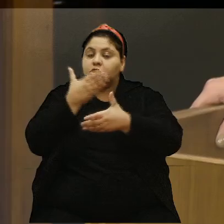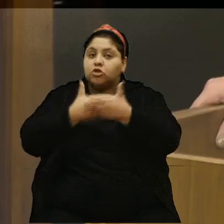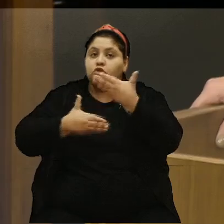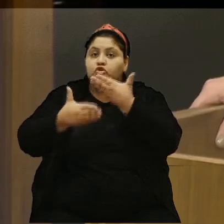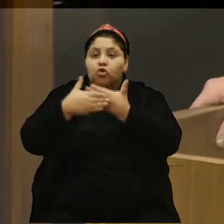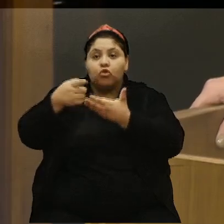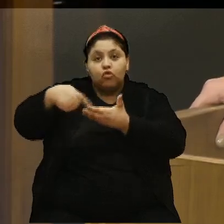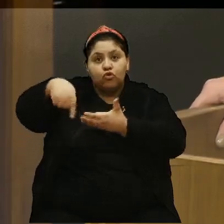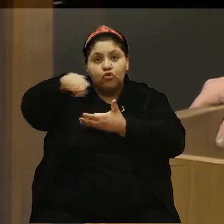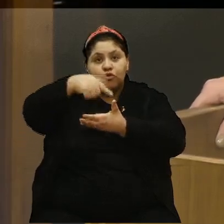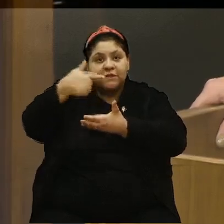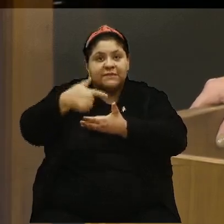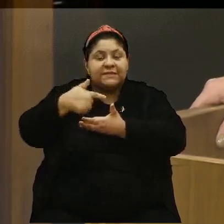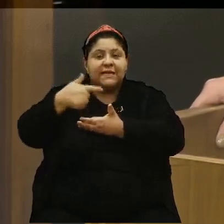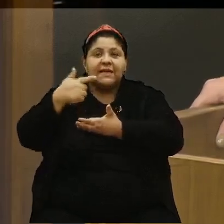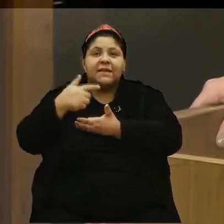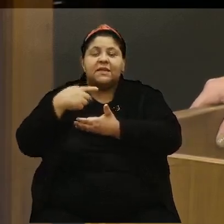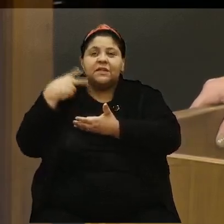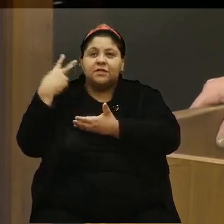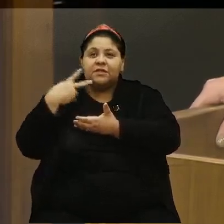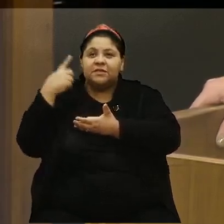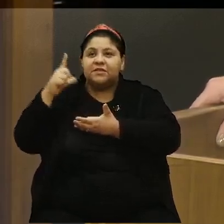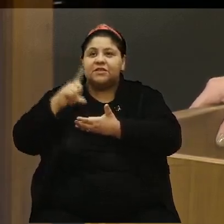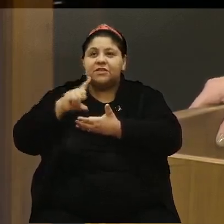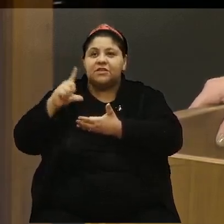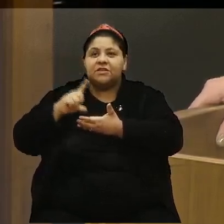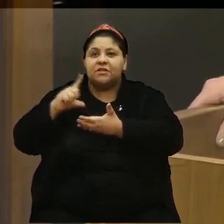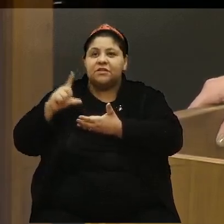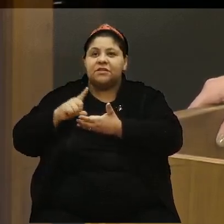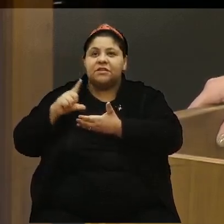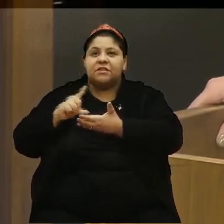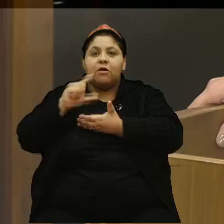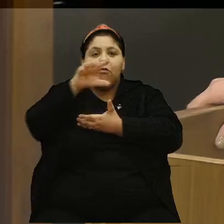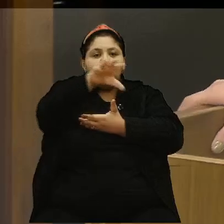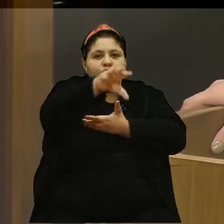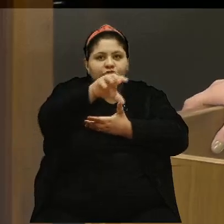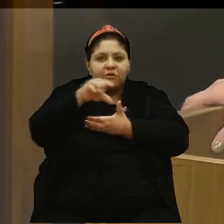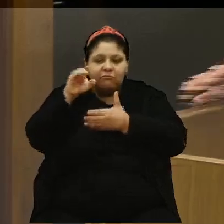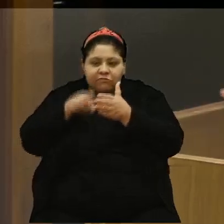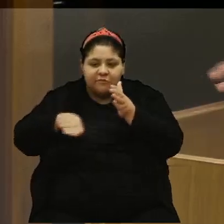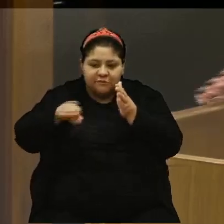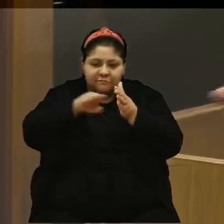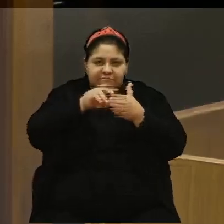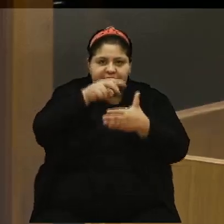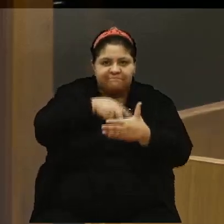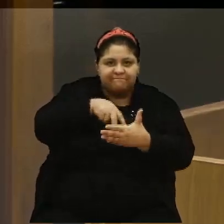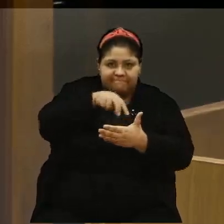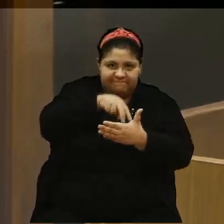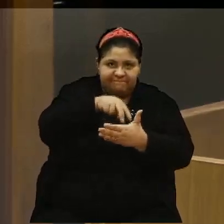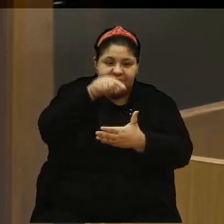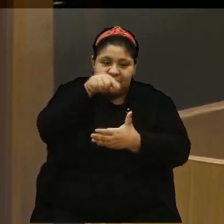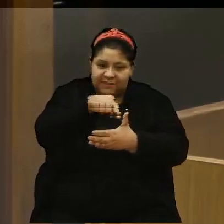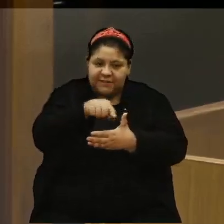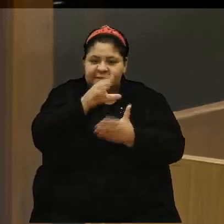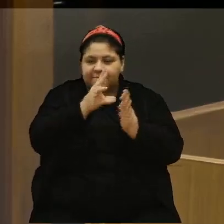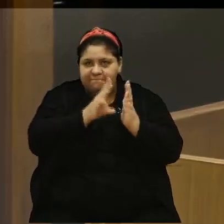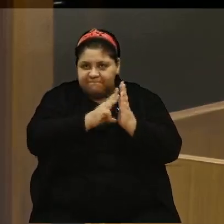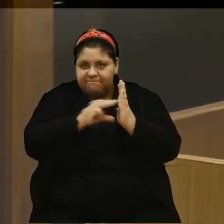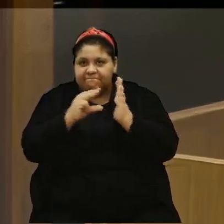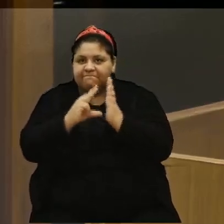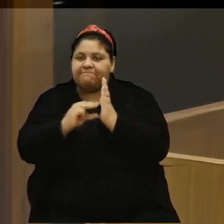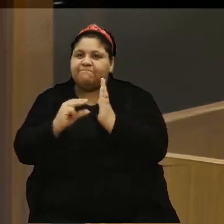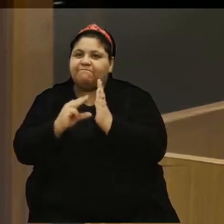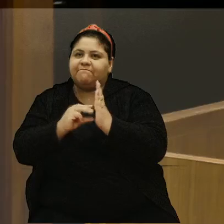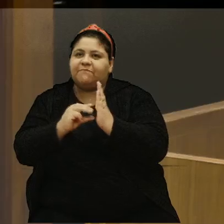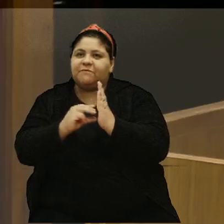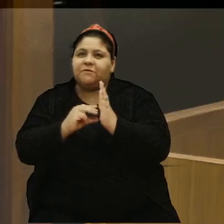nós, 7 vereadoras, termos nos dirigido para trazer elas até a tribuna. Esse é o exemplo